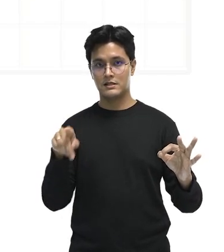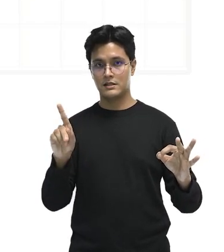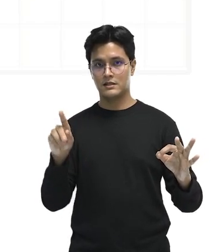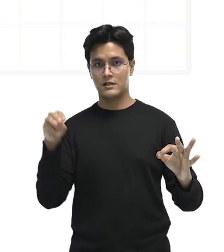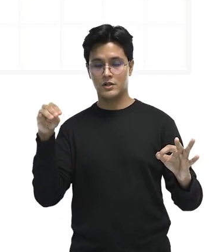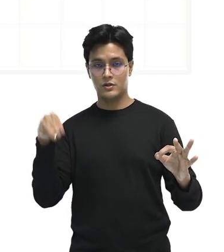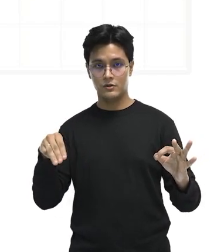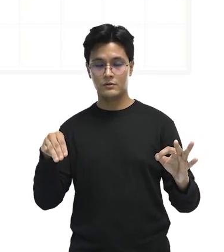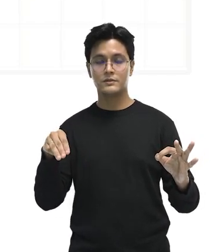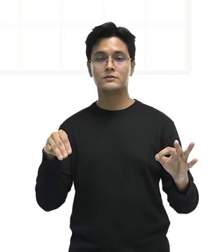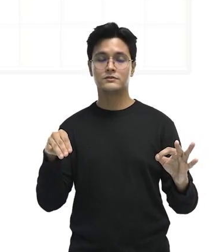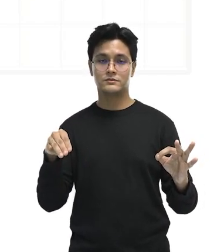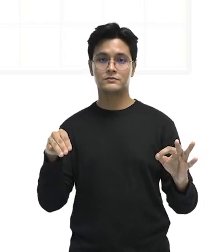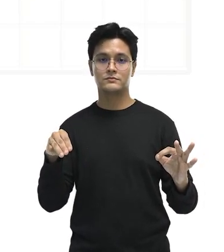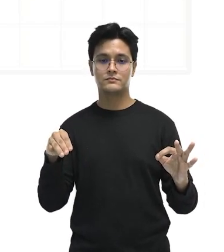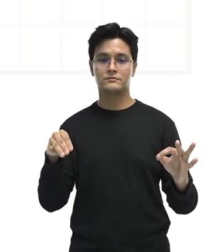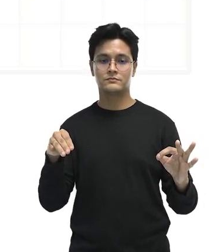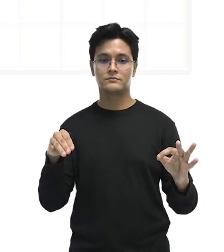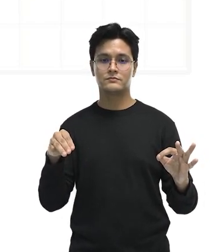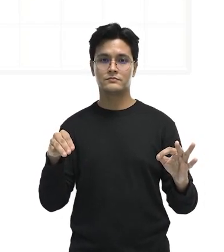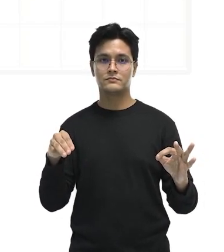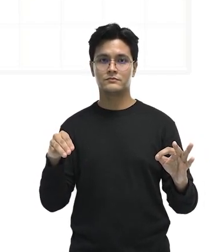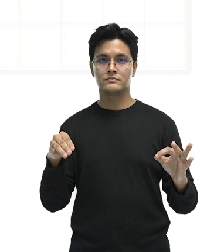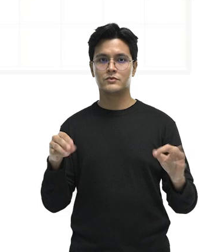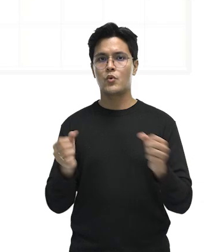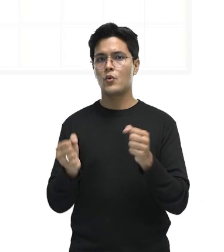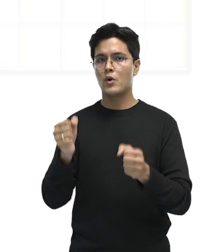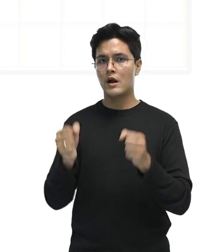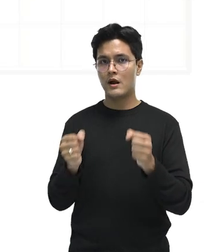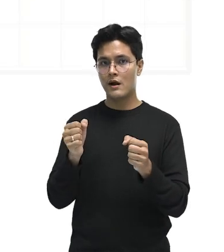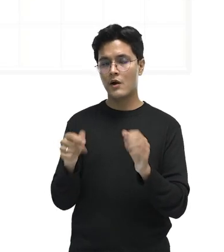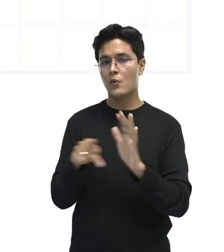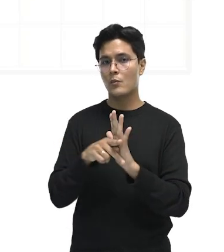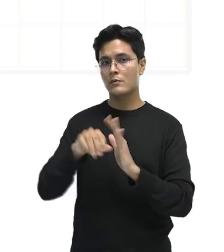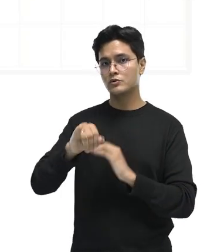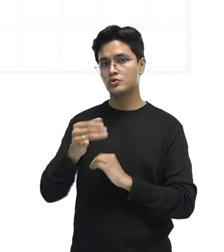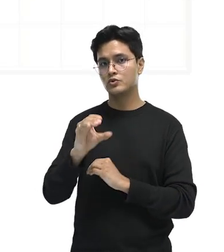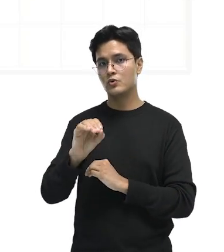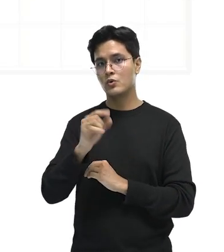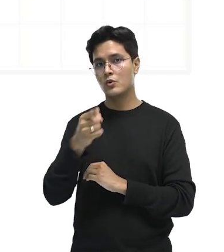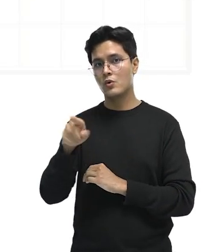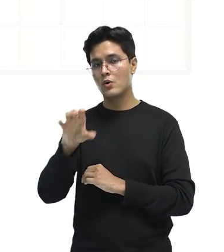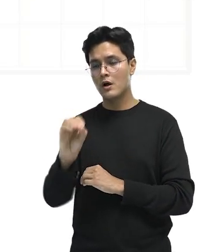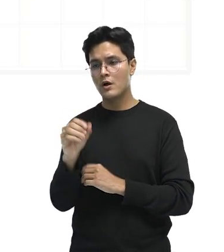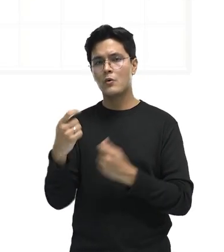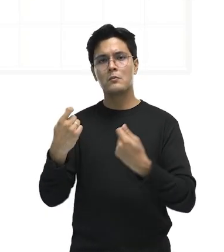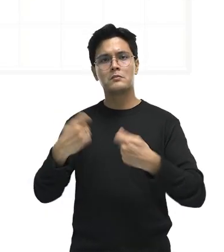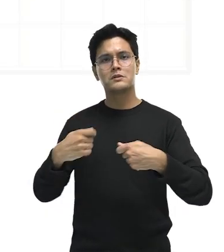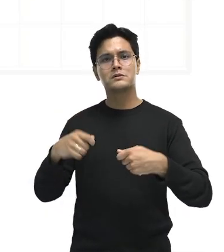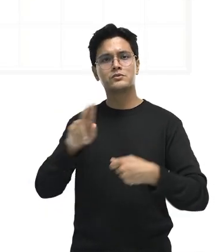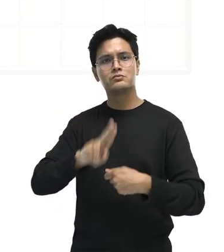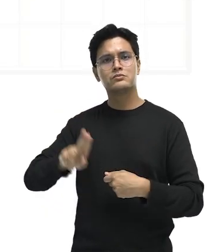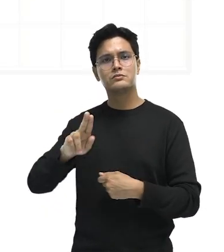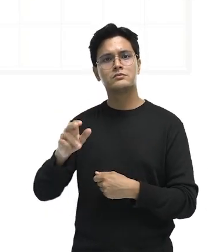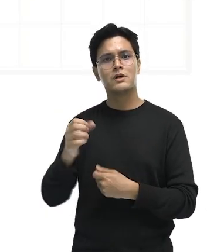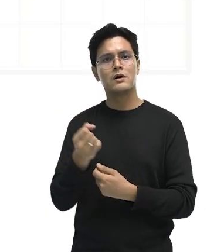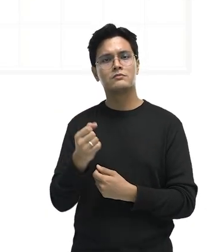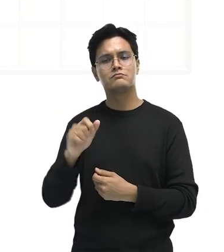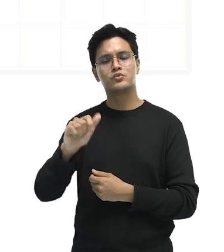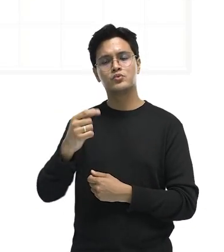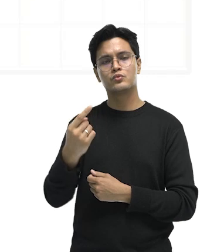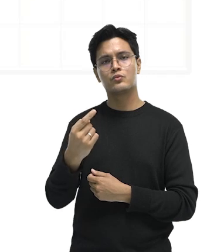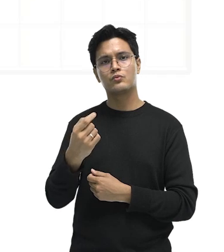60 quilômetros, o carro de João vai precisar de quantos litros